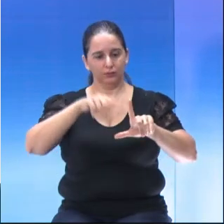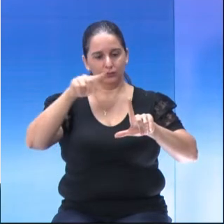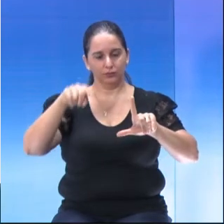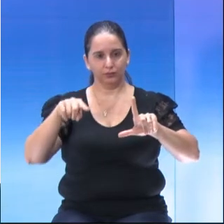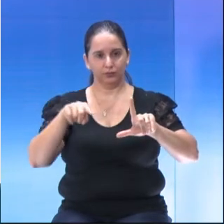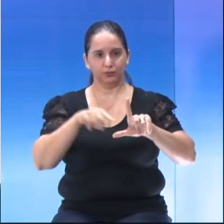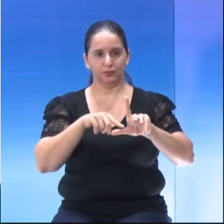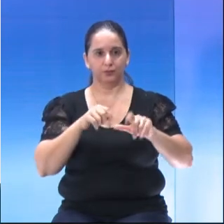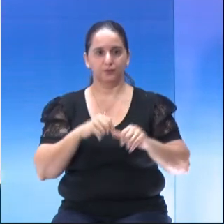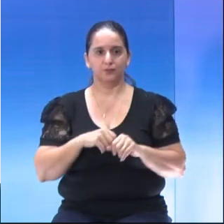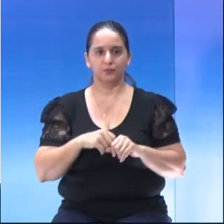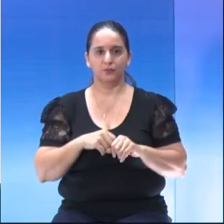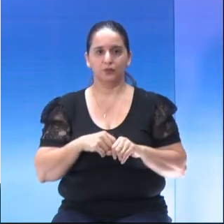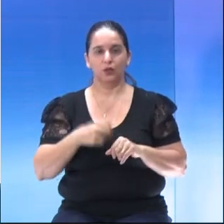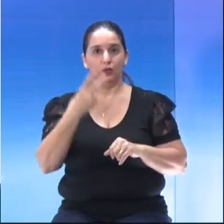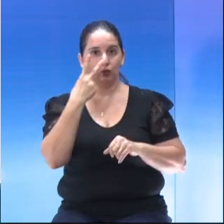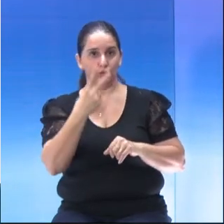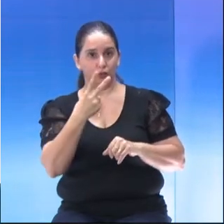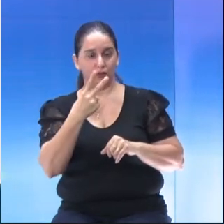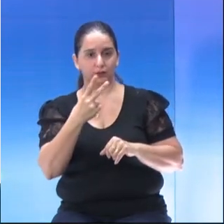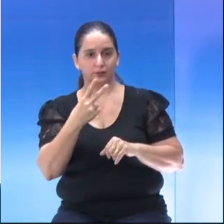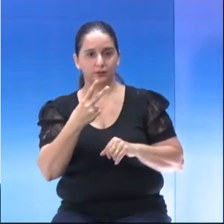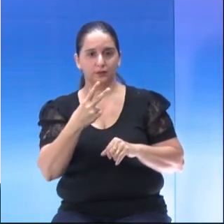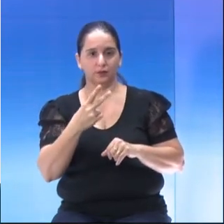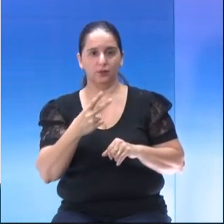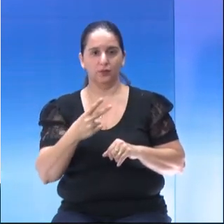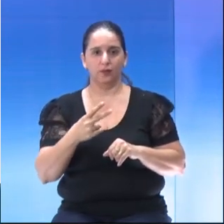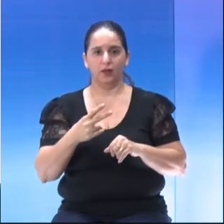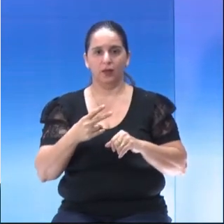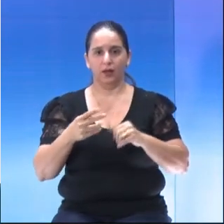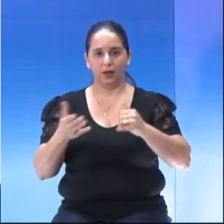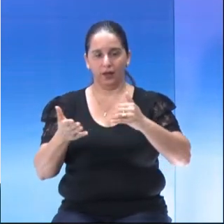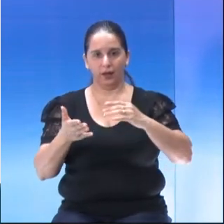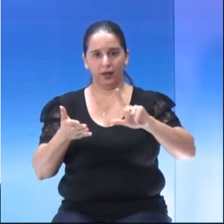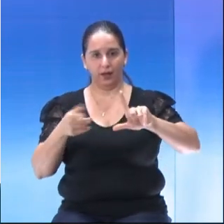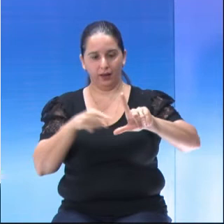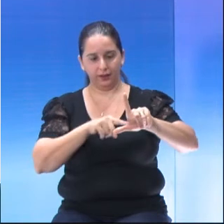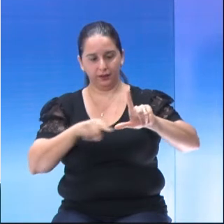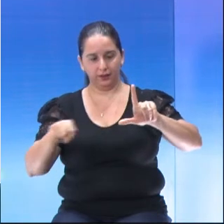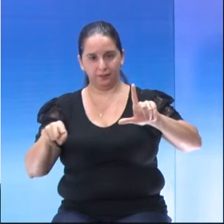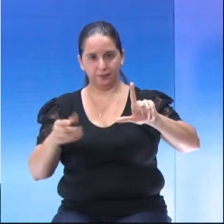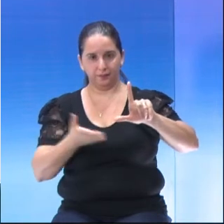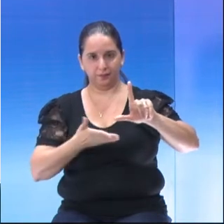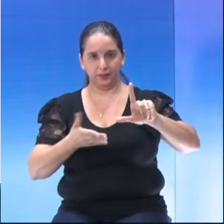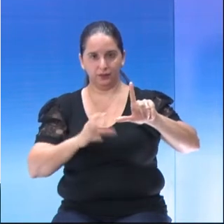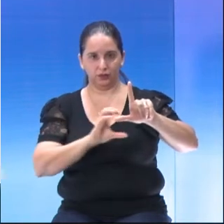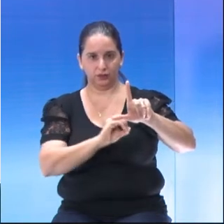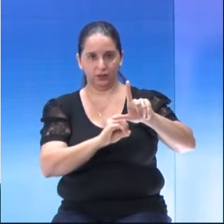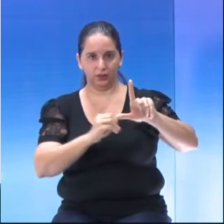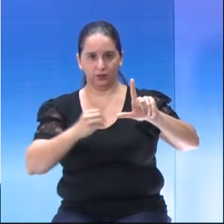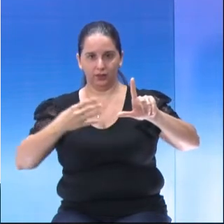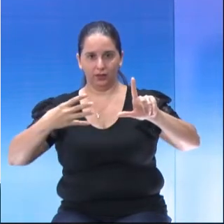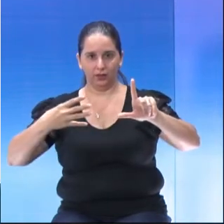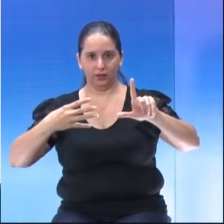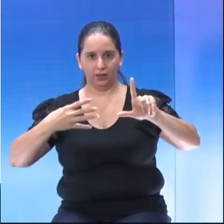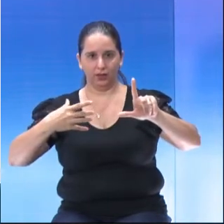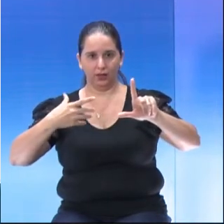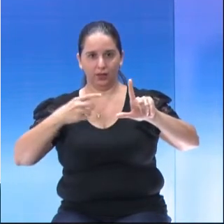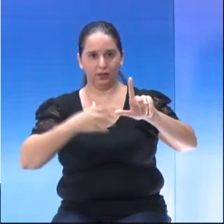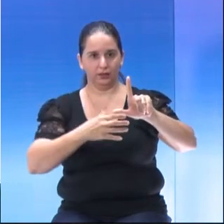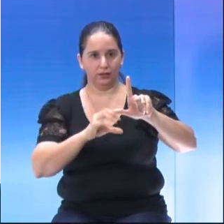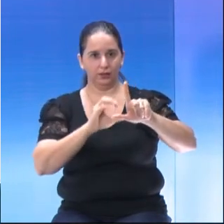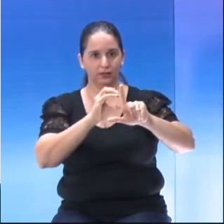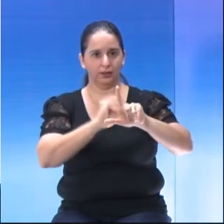2. Eu tenho que a base vai de 0 a 2, né? E a altura vai de 0 a